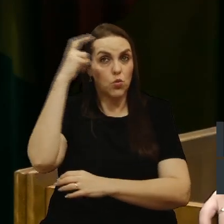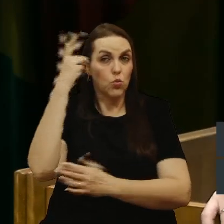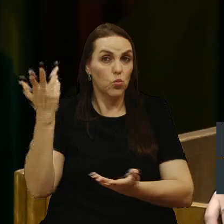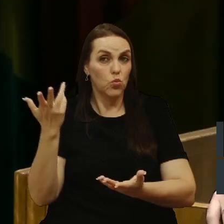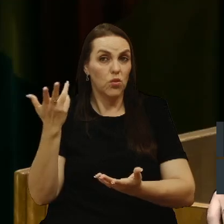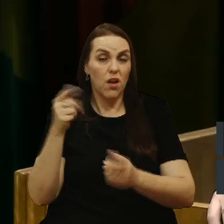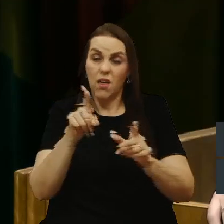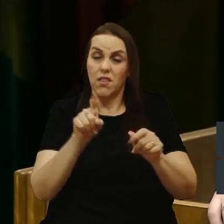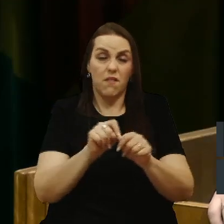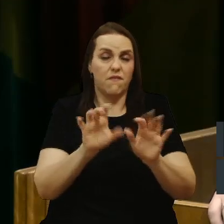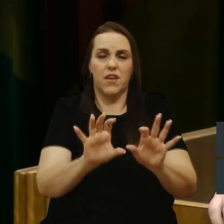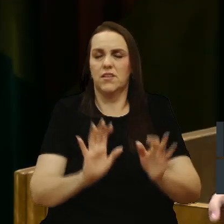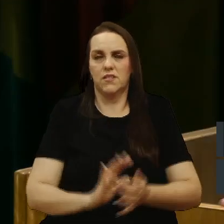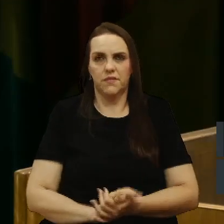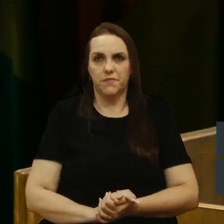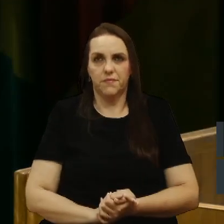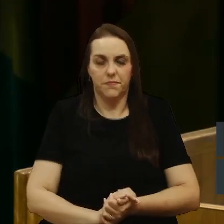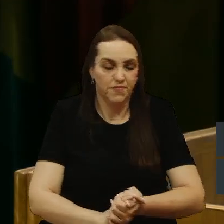isso que se faz.